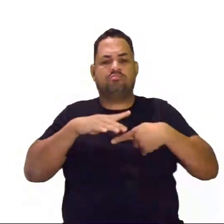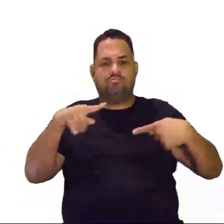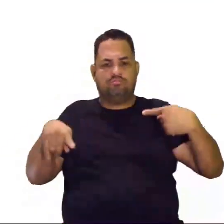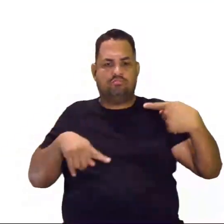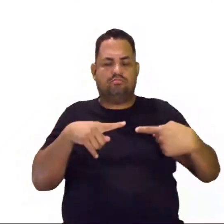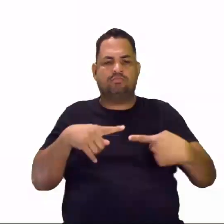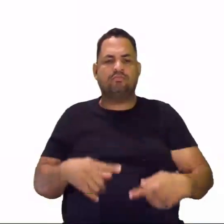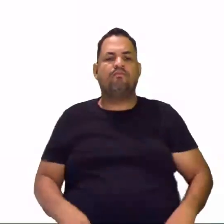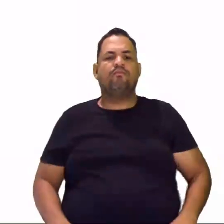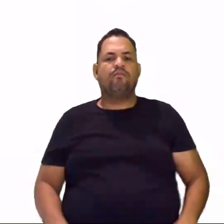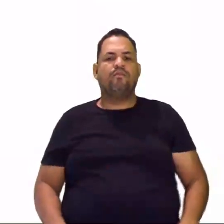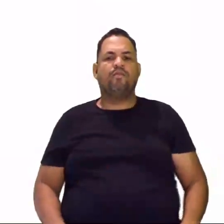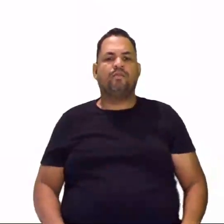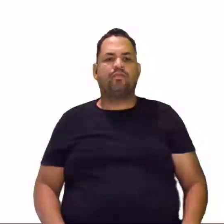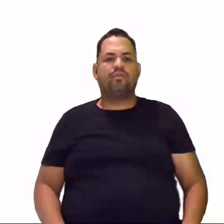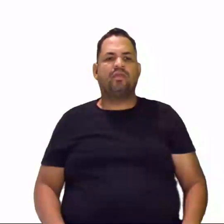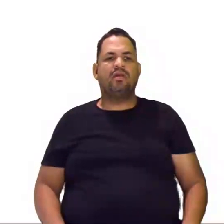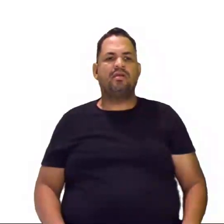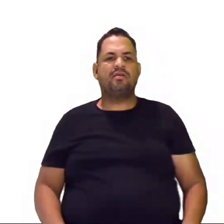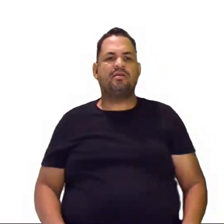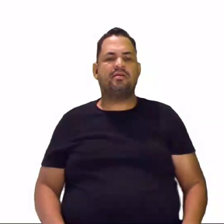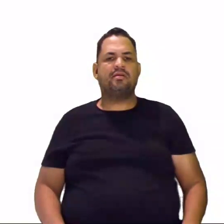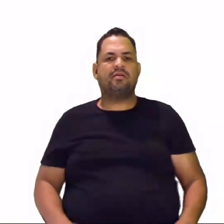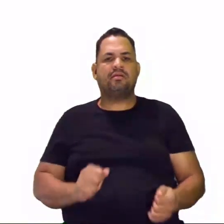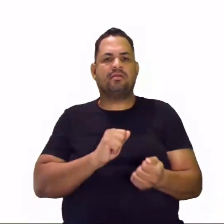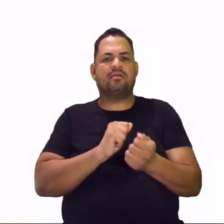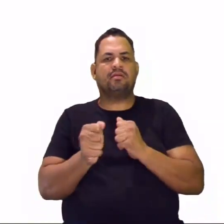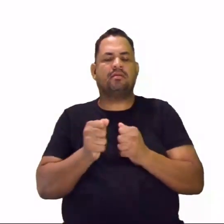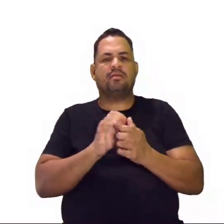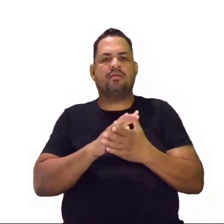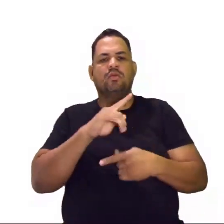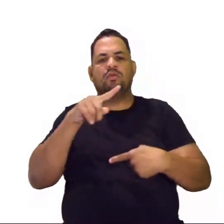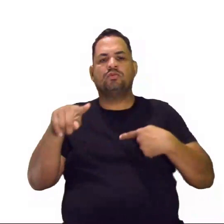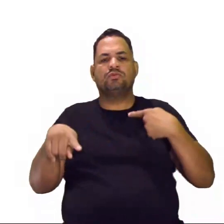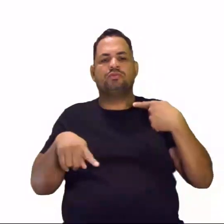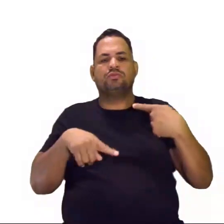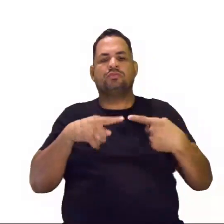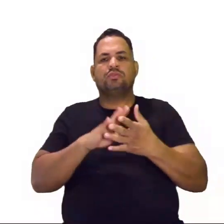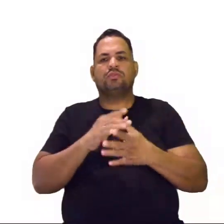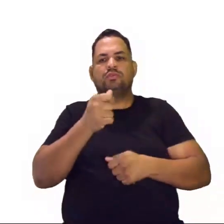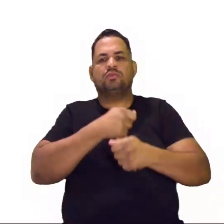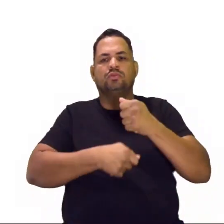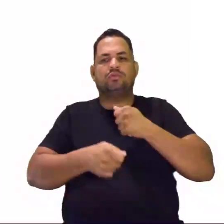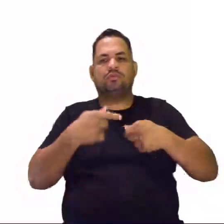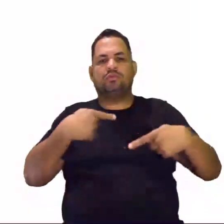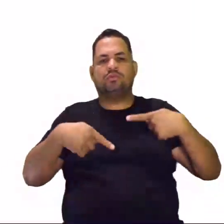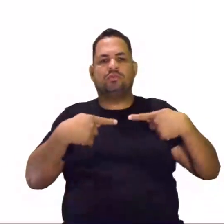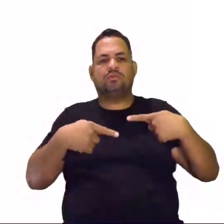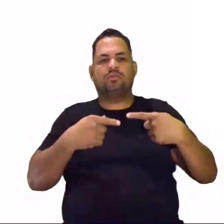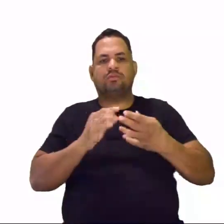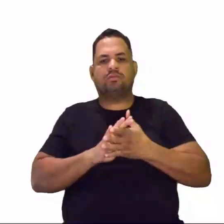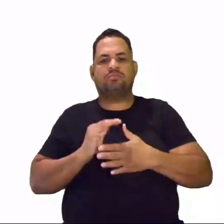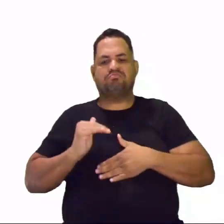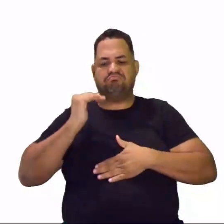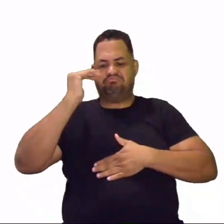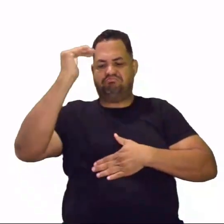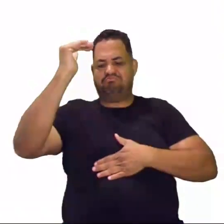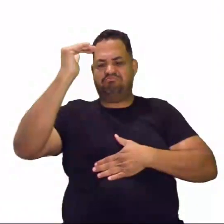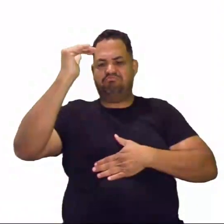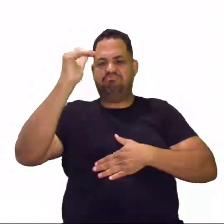interesses econômicos, né? Então, controlados pelos interesses econômicos e políticos das